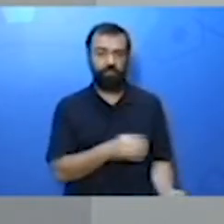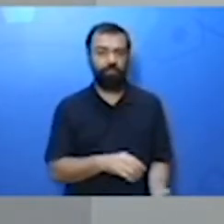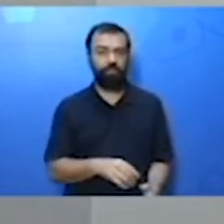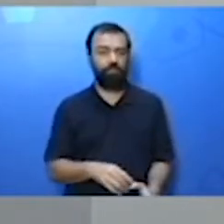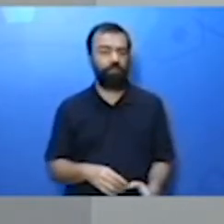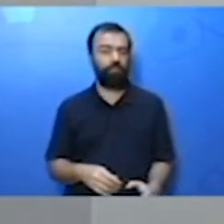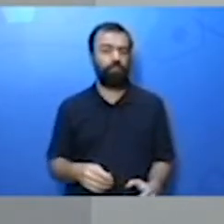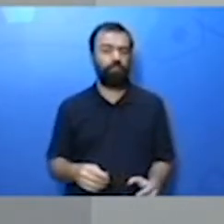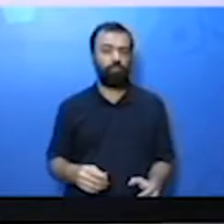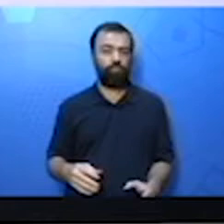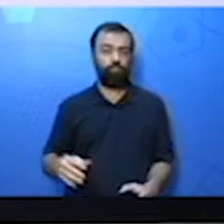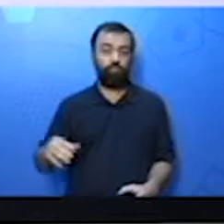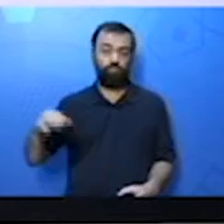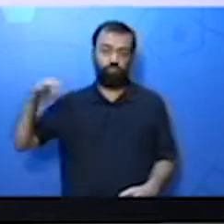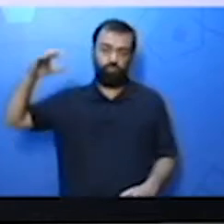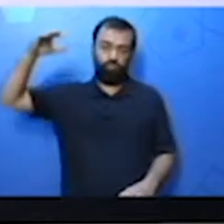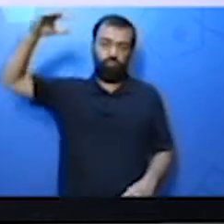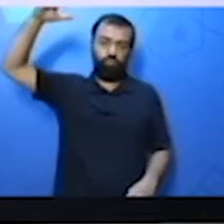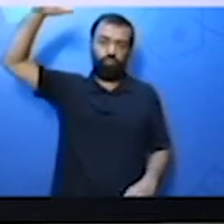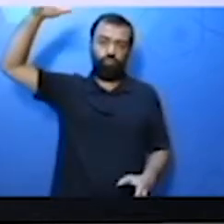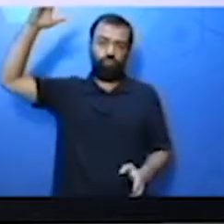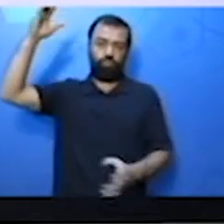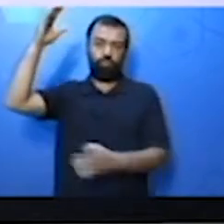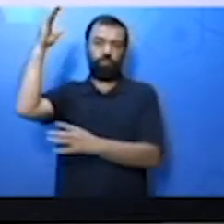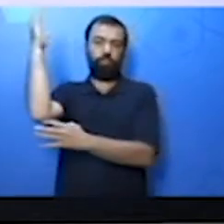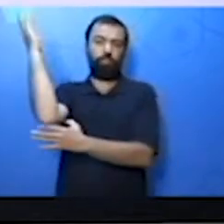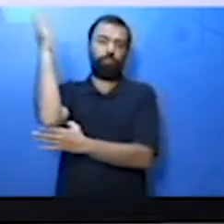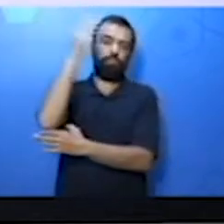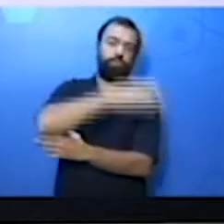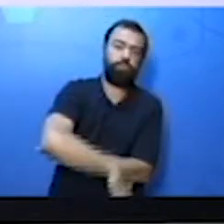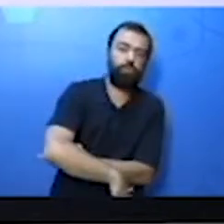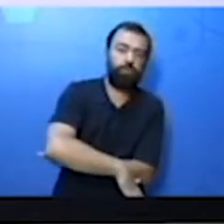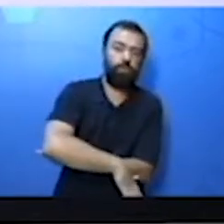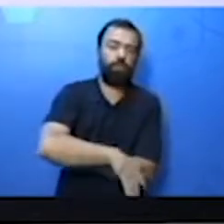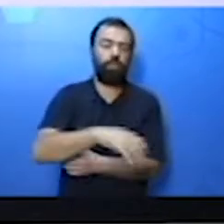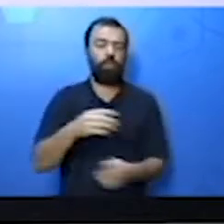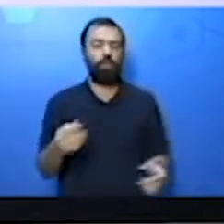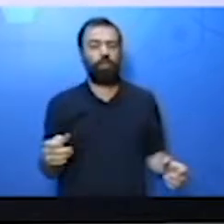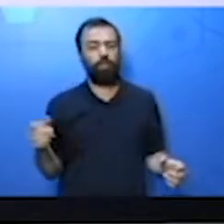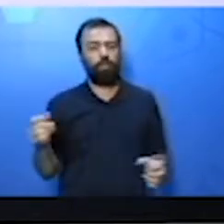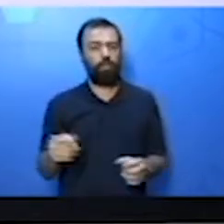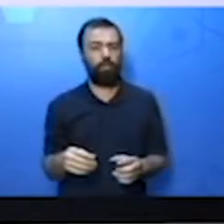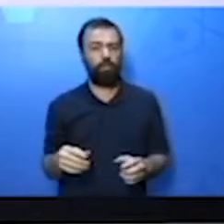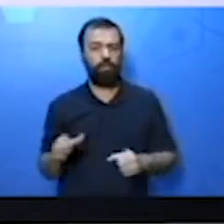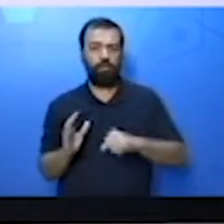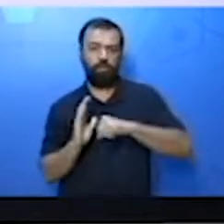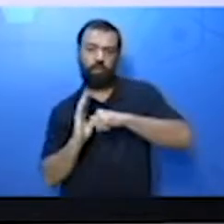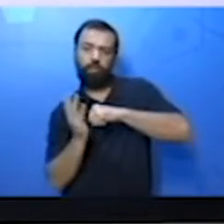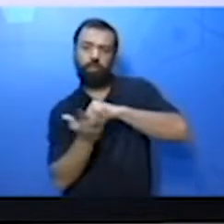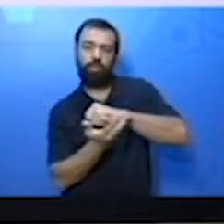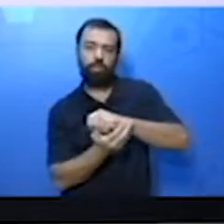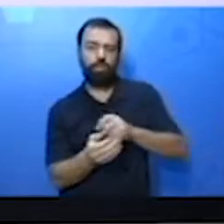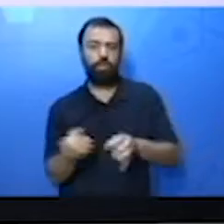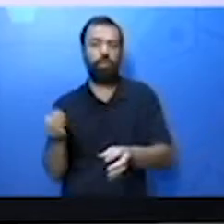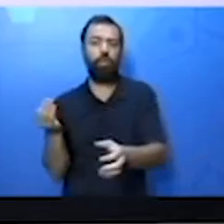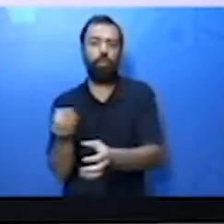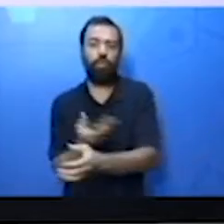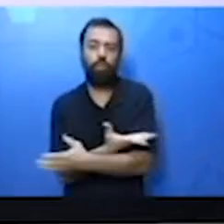O gigante será abatido, a pandemia acabará e logo